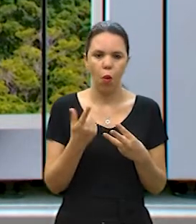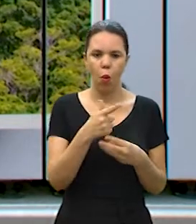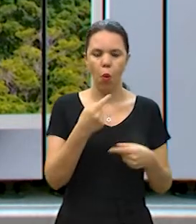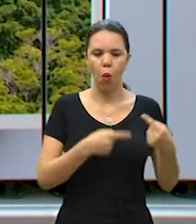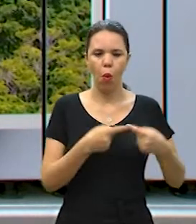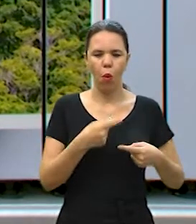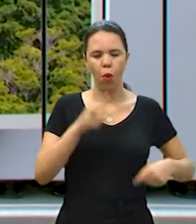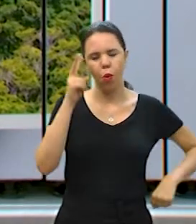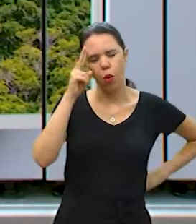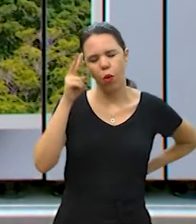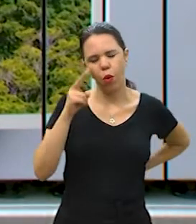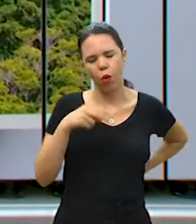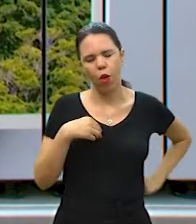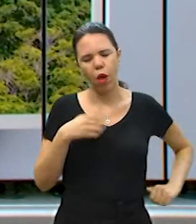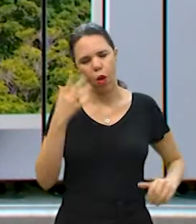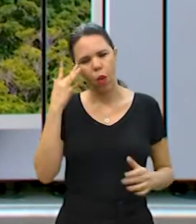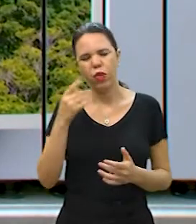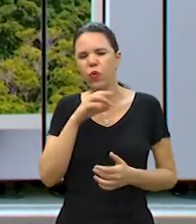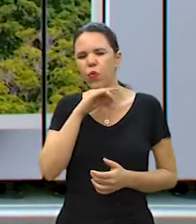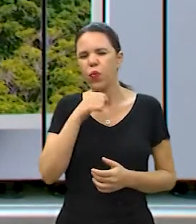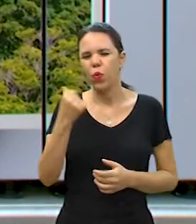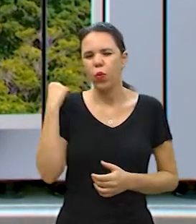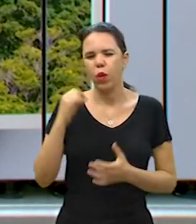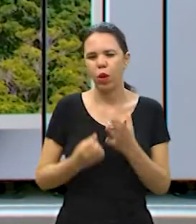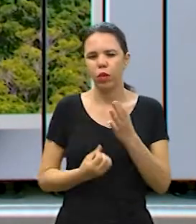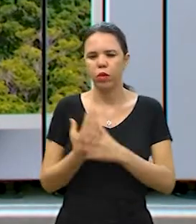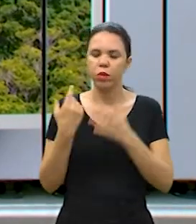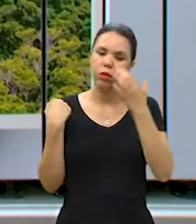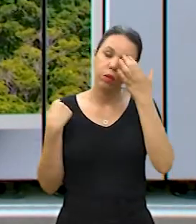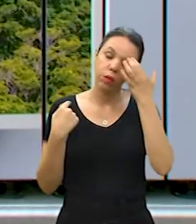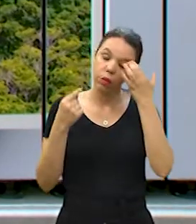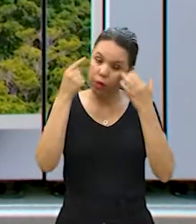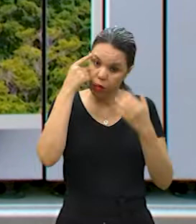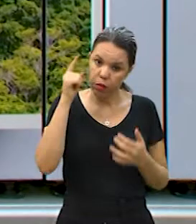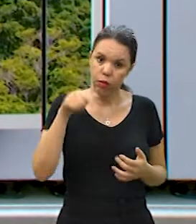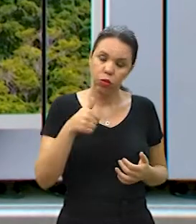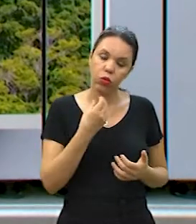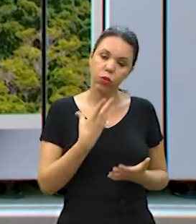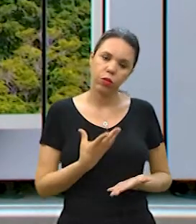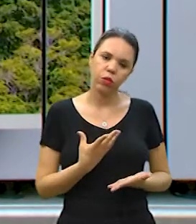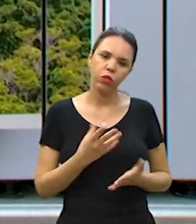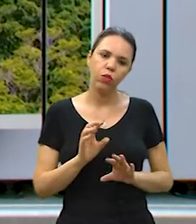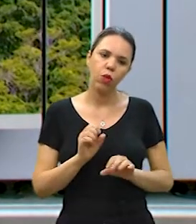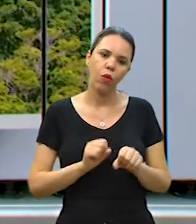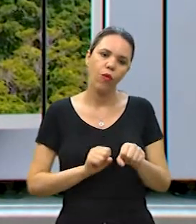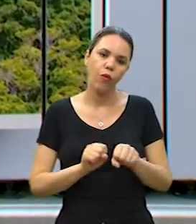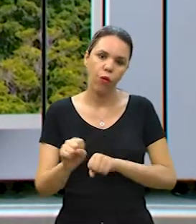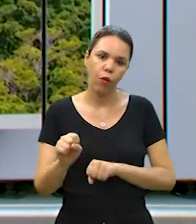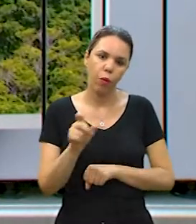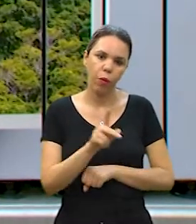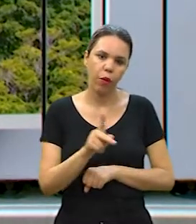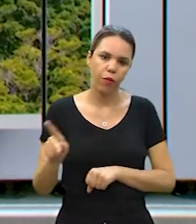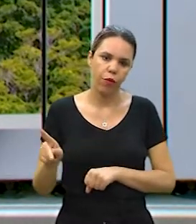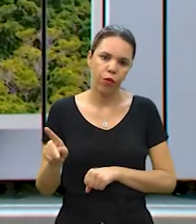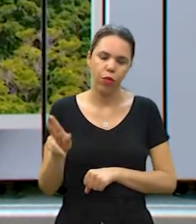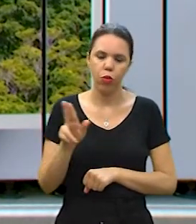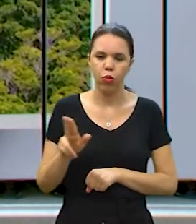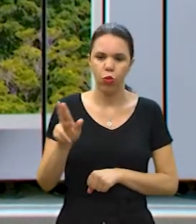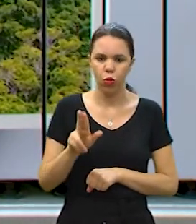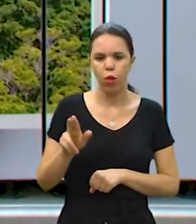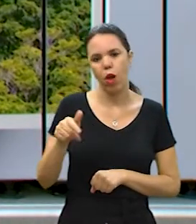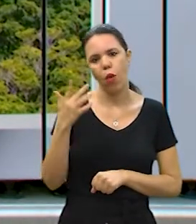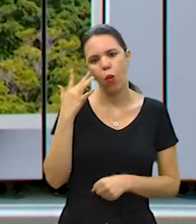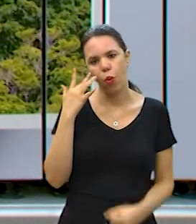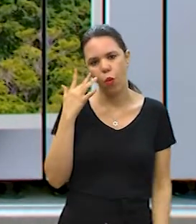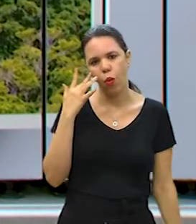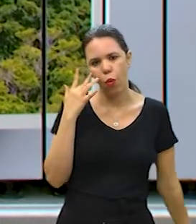que eu sempre estou lembrando, que eu acho que foi um desastre, porque essa ideia, tudo bem, formar o professor na universidade,